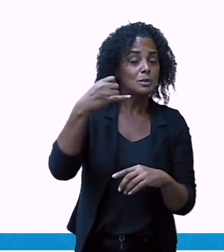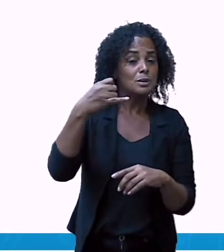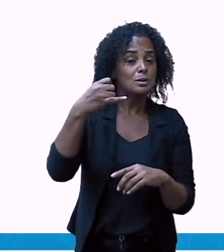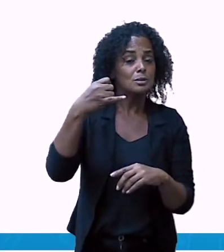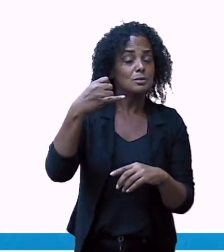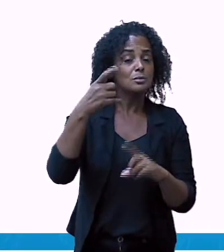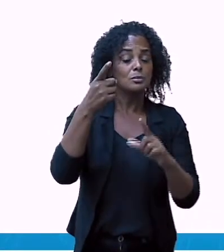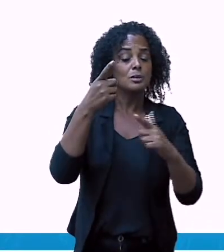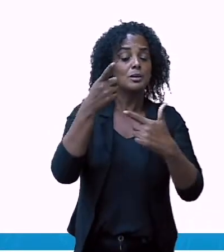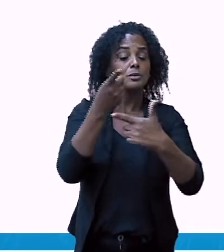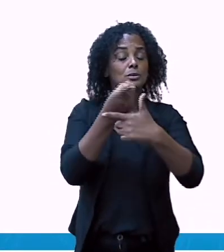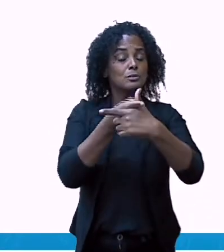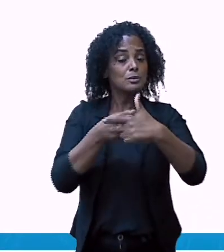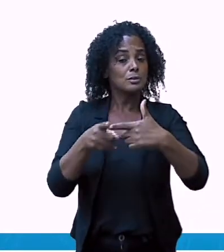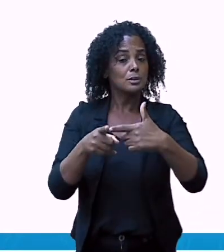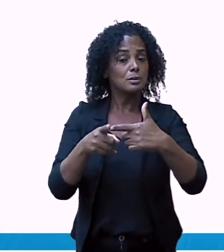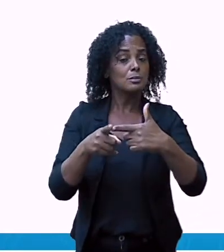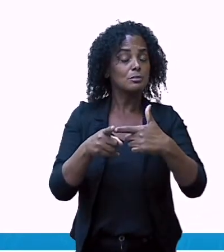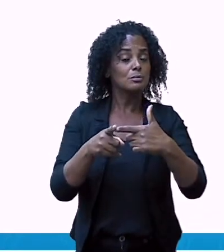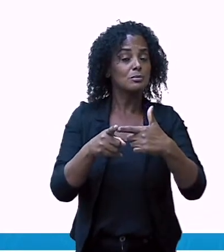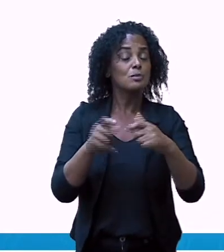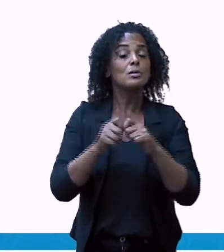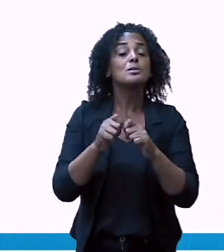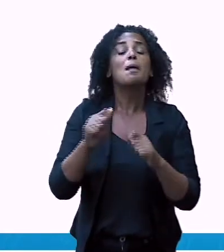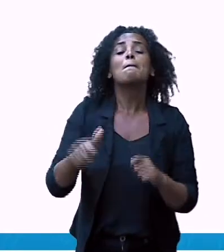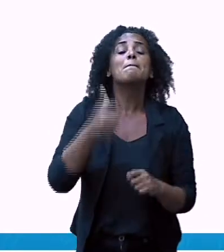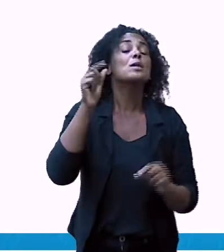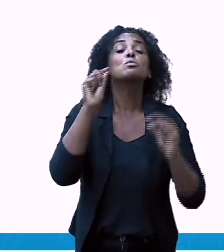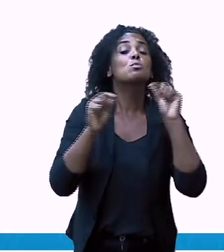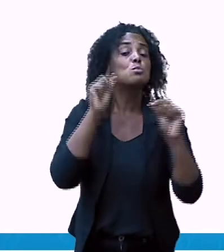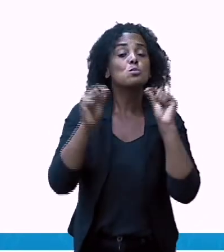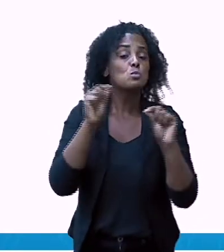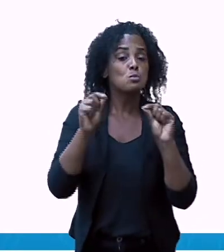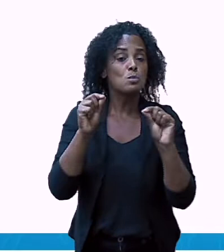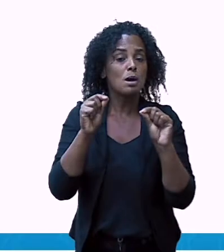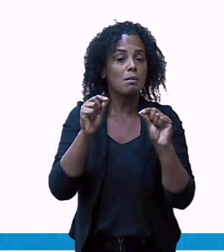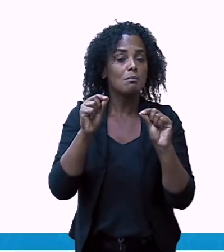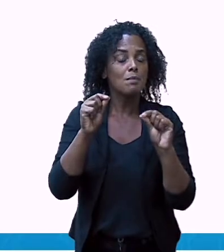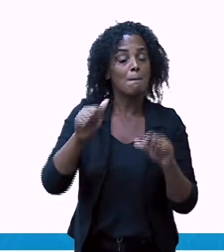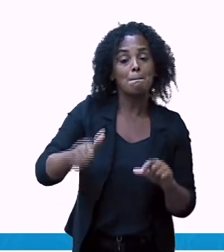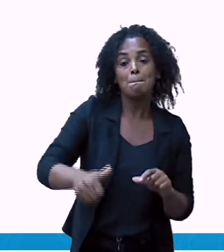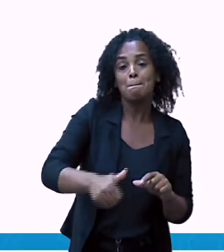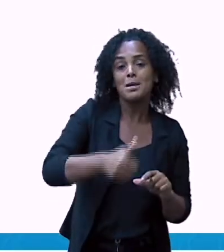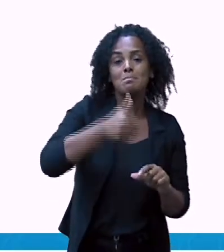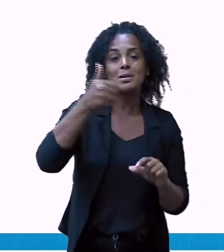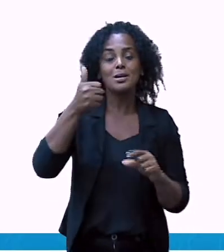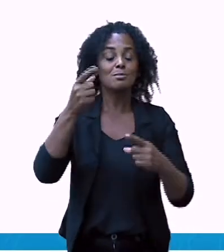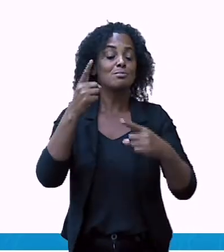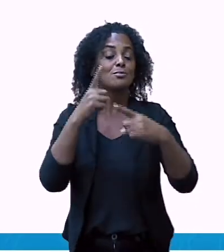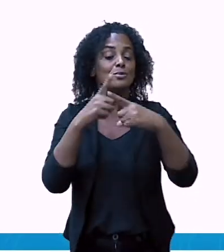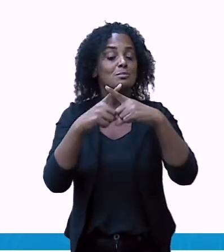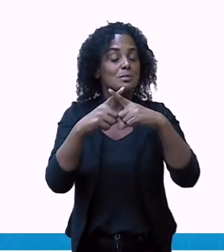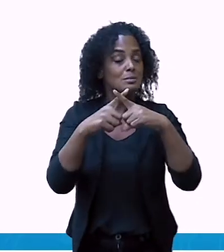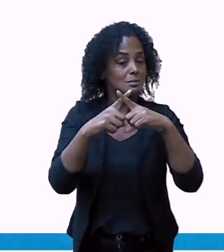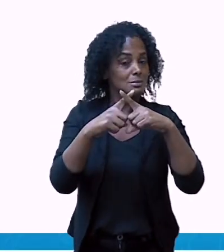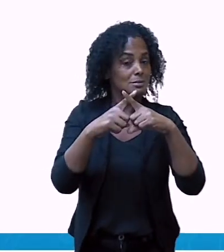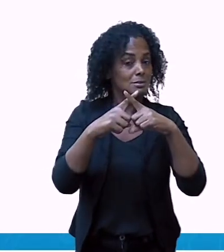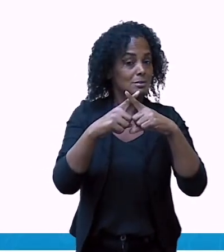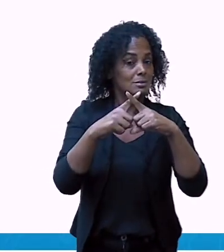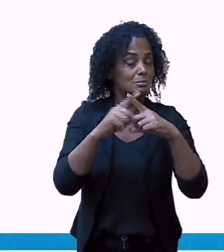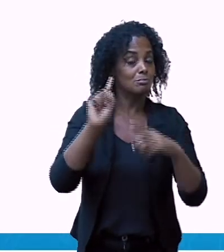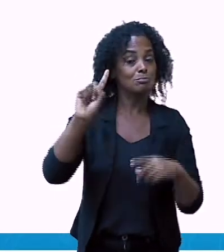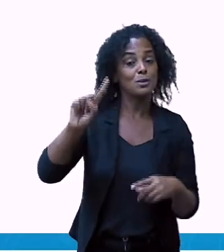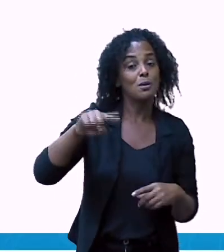resolver primeiro. Nós vamos resolver a multiplicação ou a divisão primeiramente, na ordem em